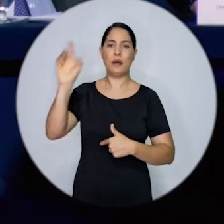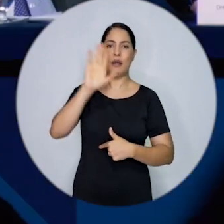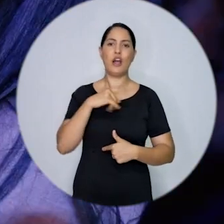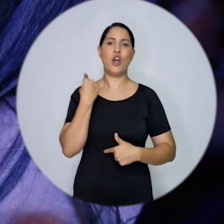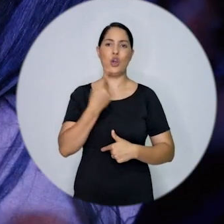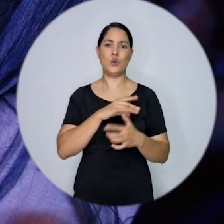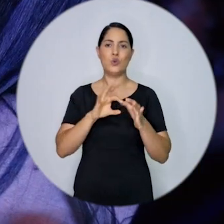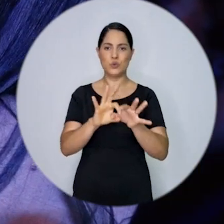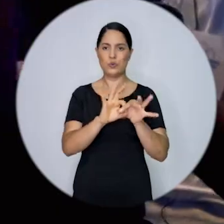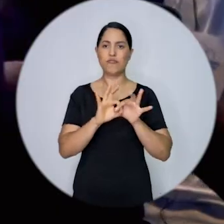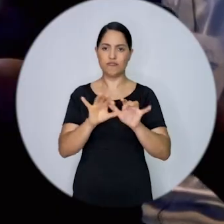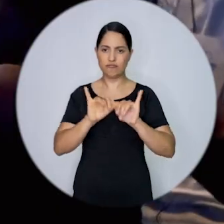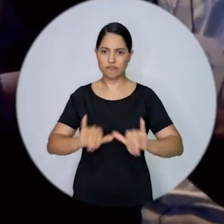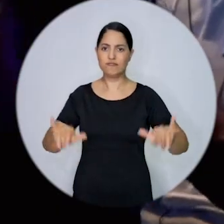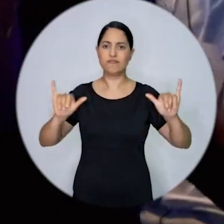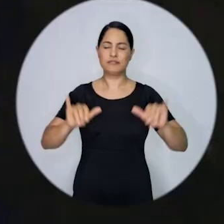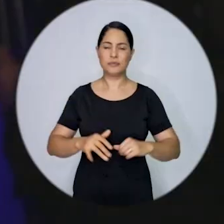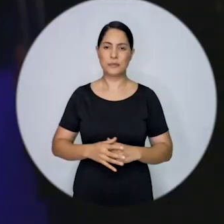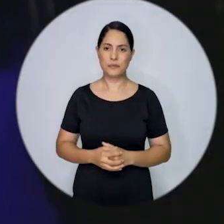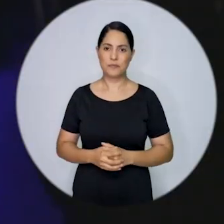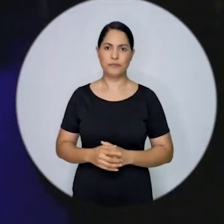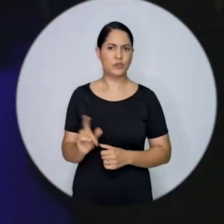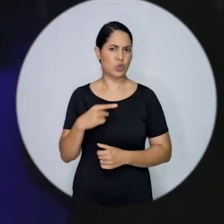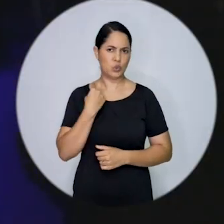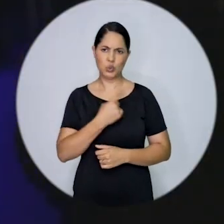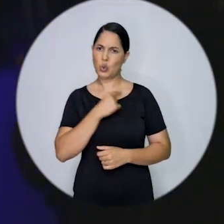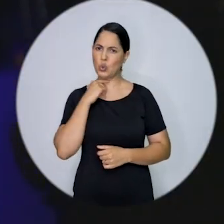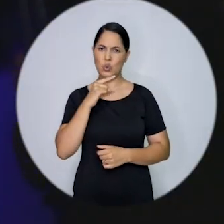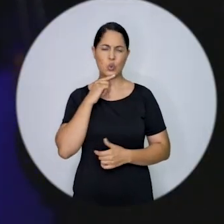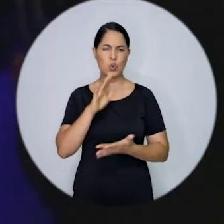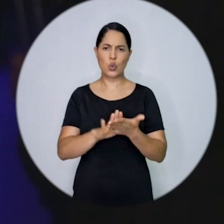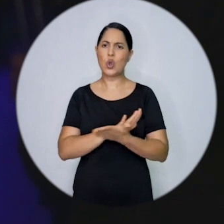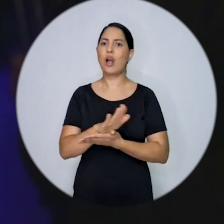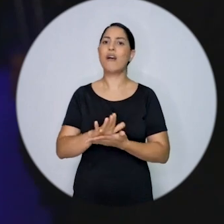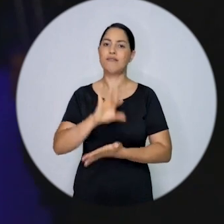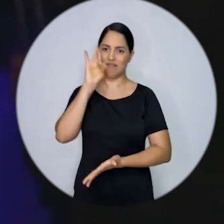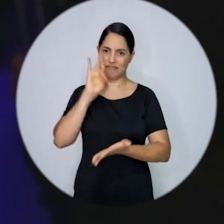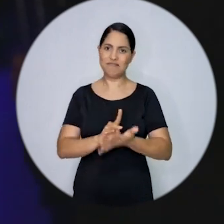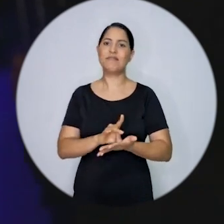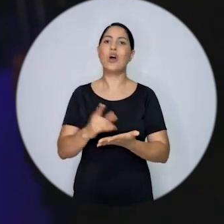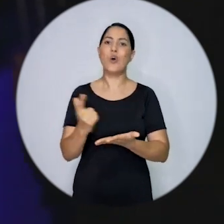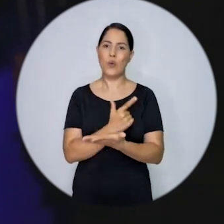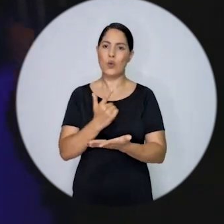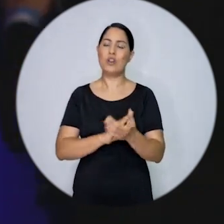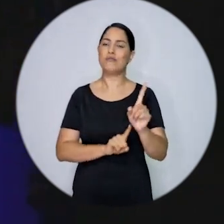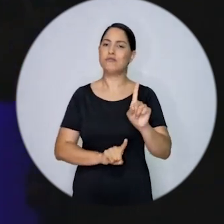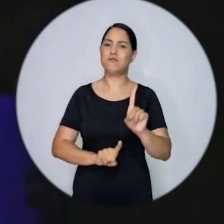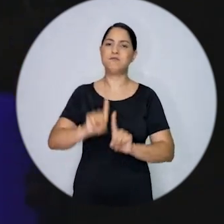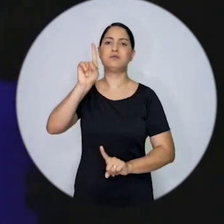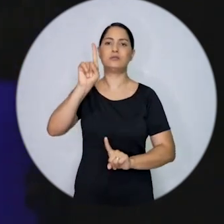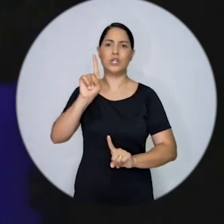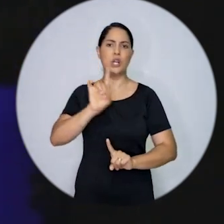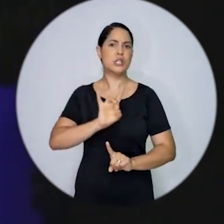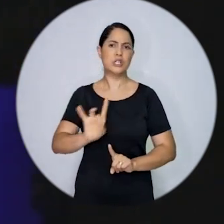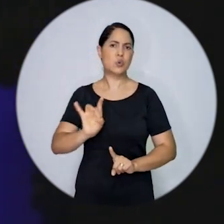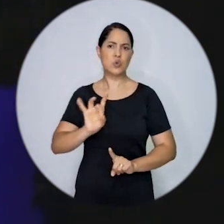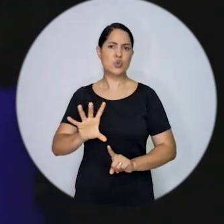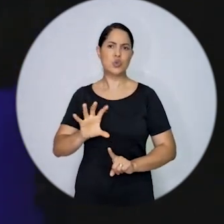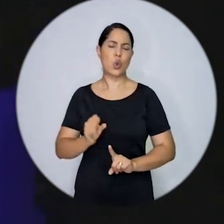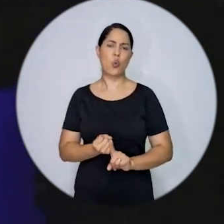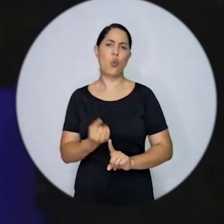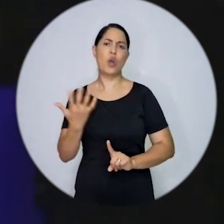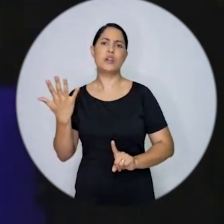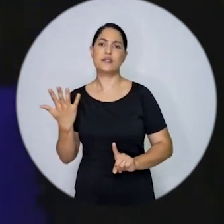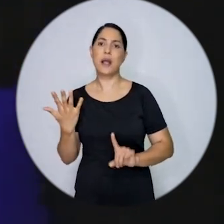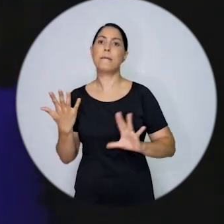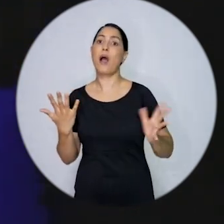as lutas legítimas da advocacia brasileira. Esse evento entra, sem dúvida nenhuma, para o livro dos recordes, em termos não